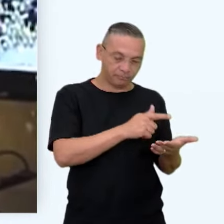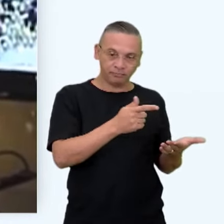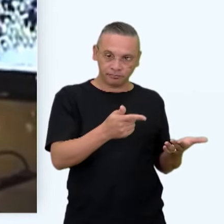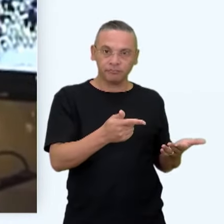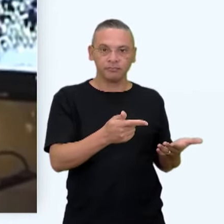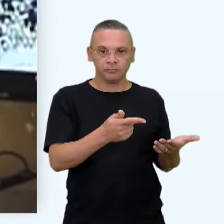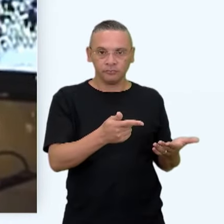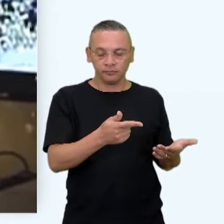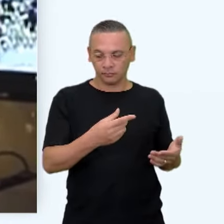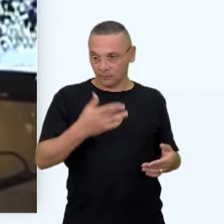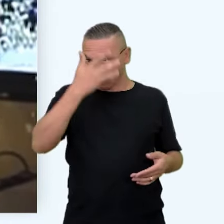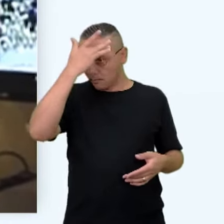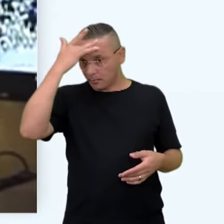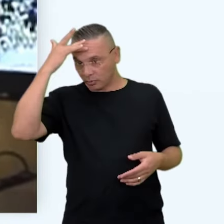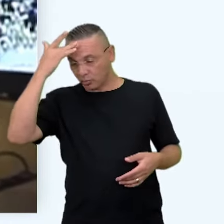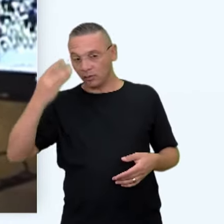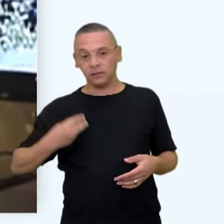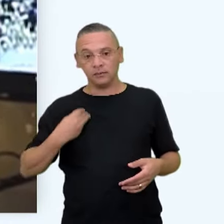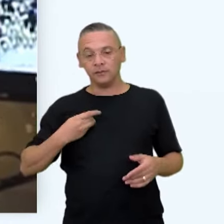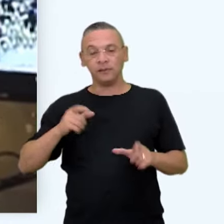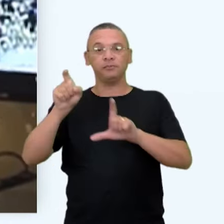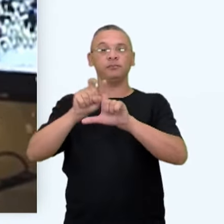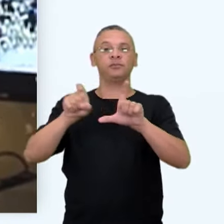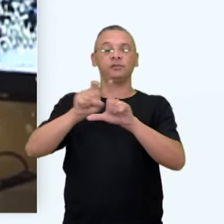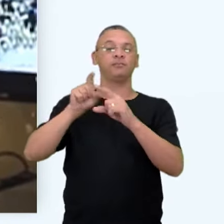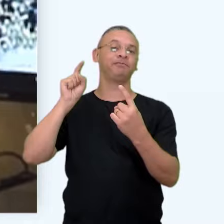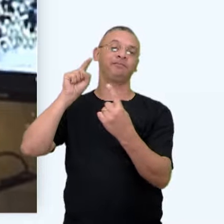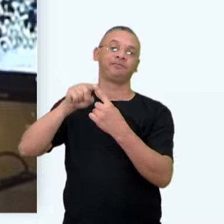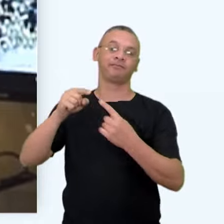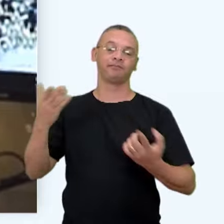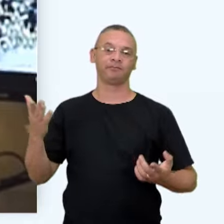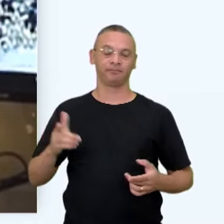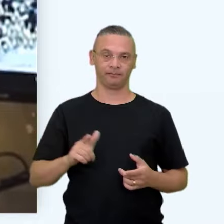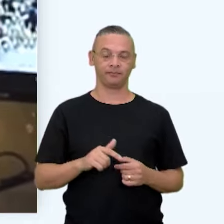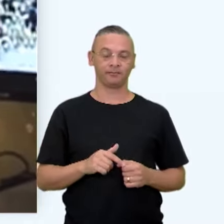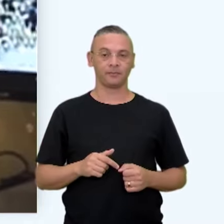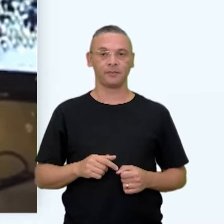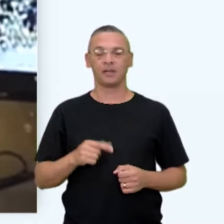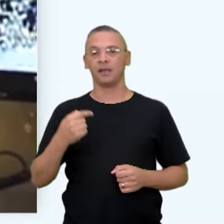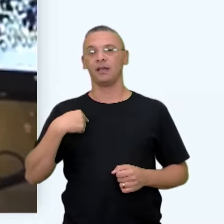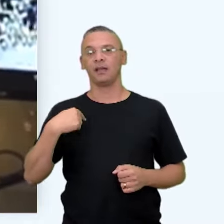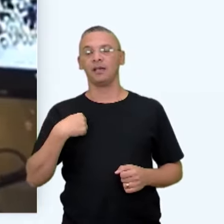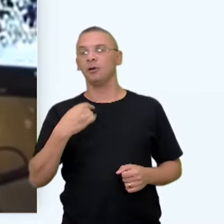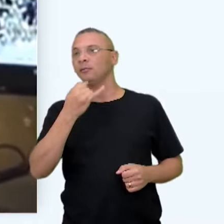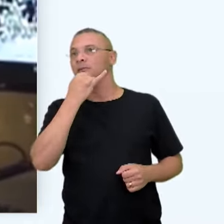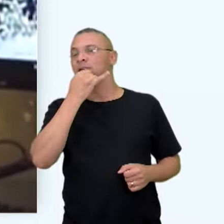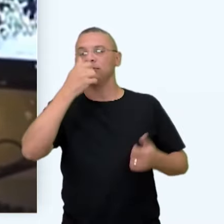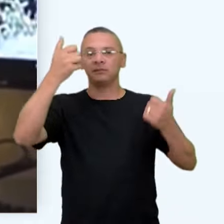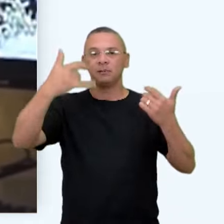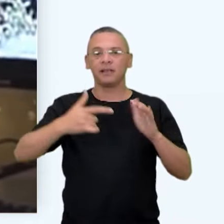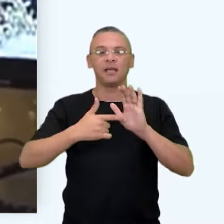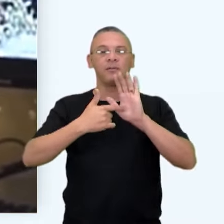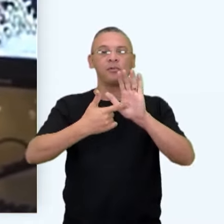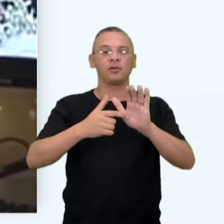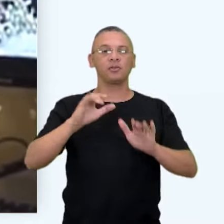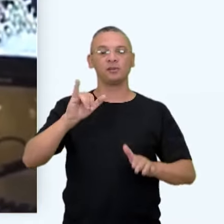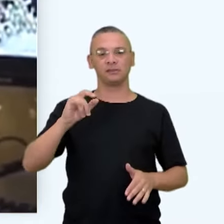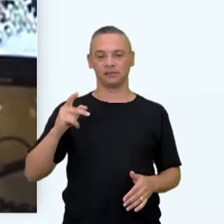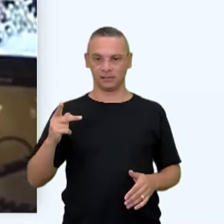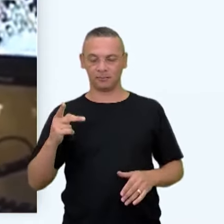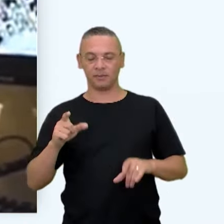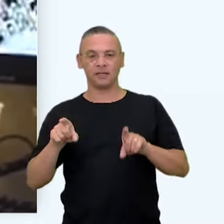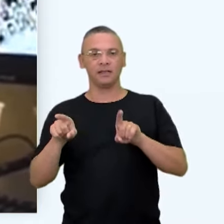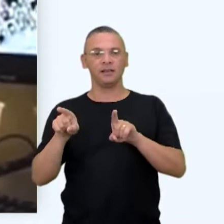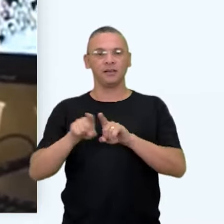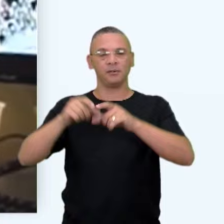exerce na vida das pessoas, etc., né? Mas o que eu mostrei na CIP e o